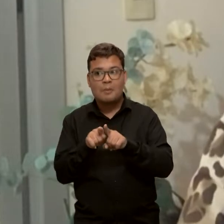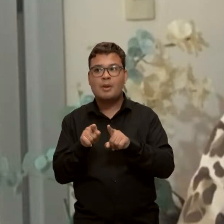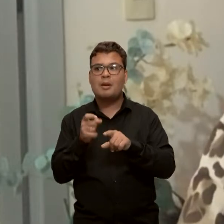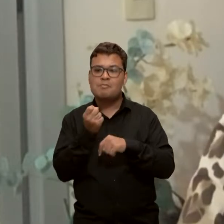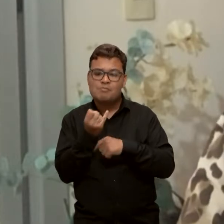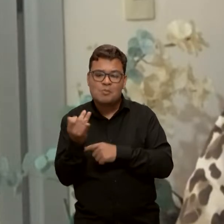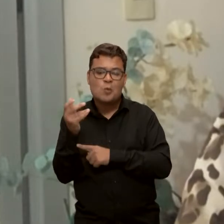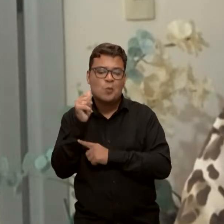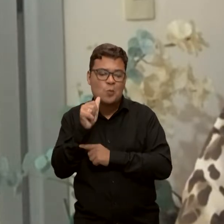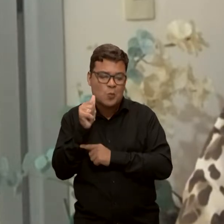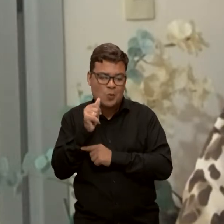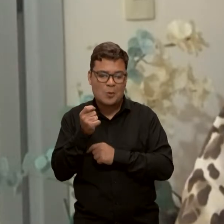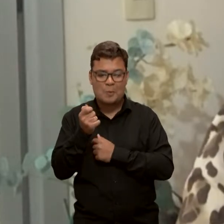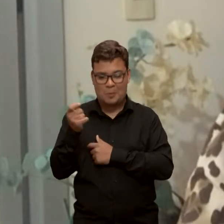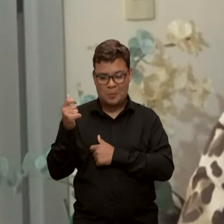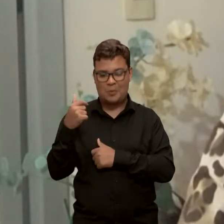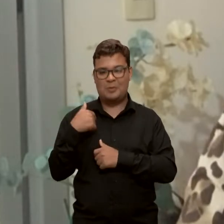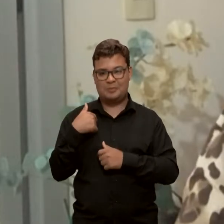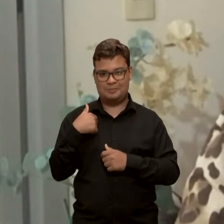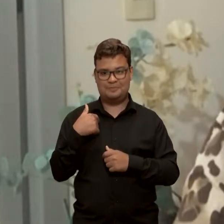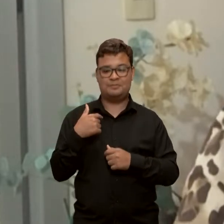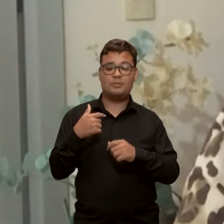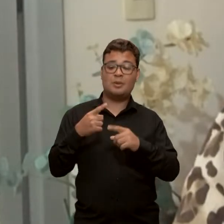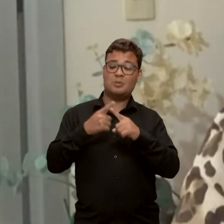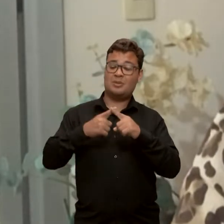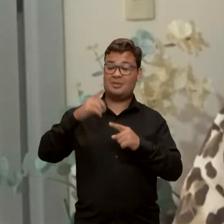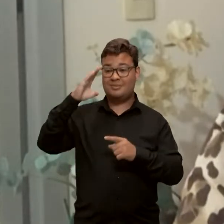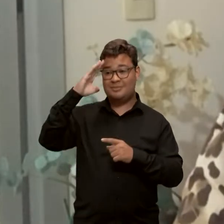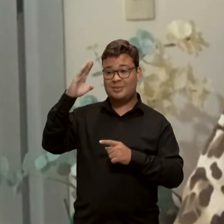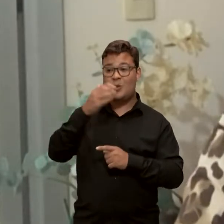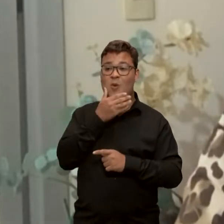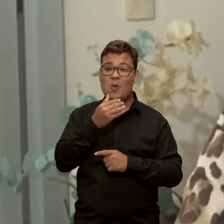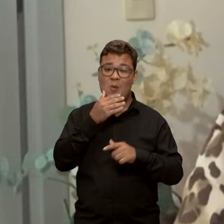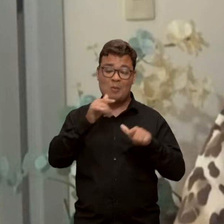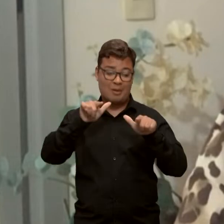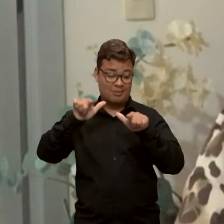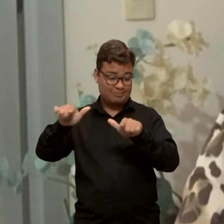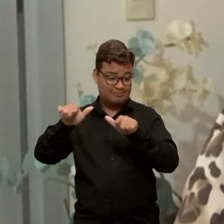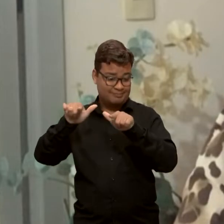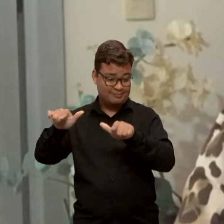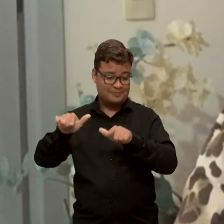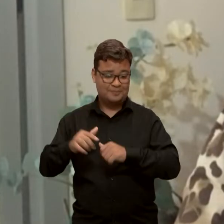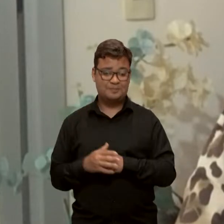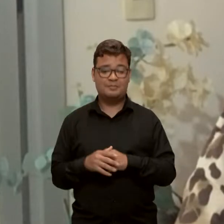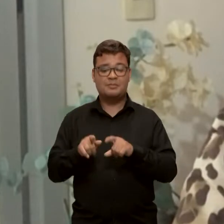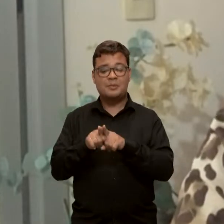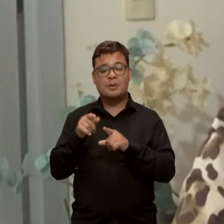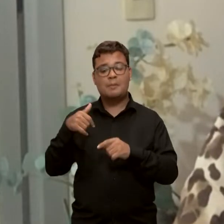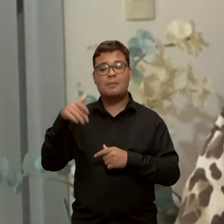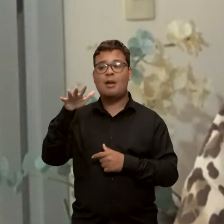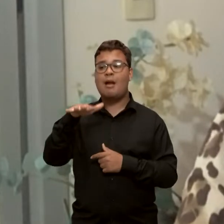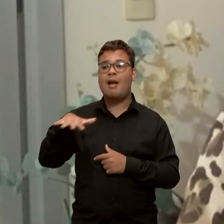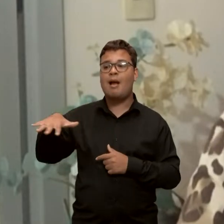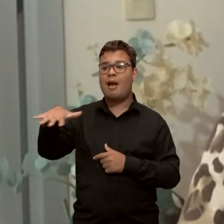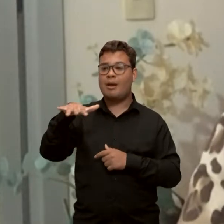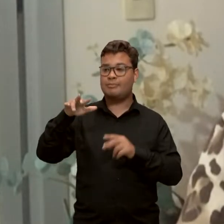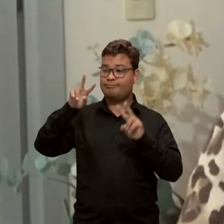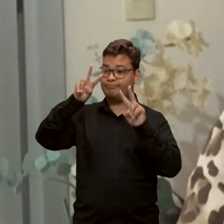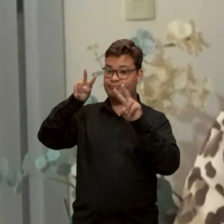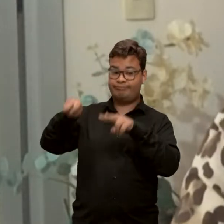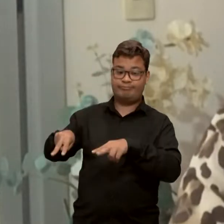geralmente esse título era concedido para homens, e para as outras áreas mais em evidência,